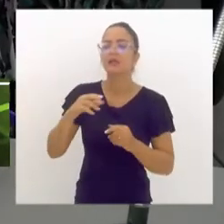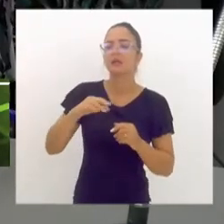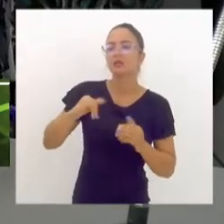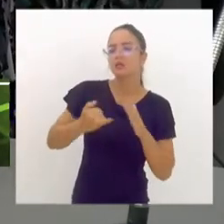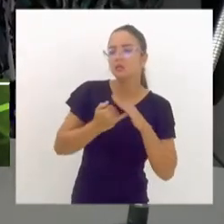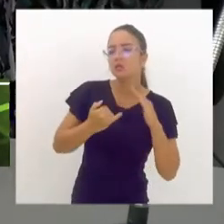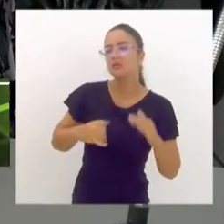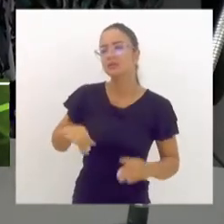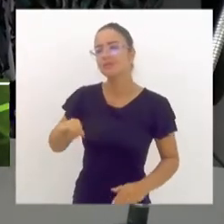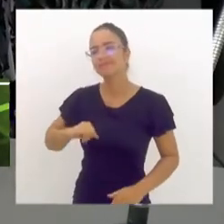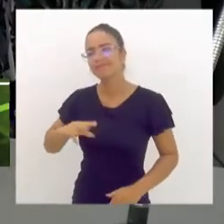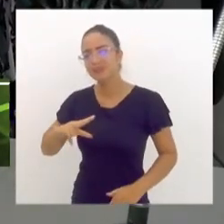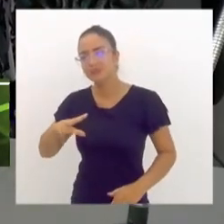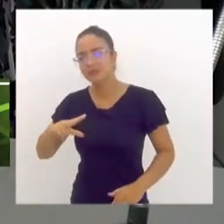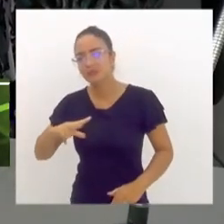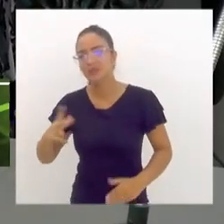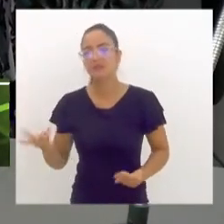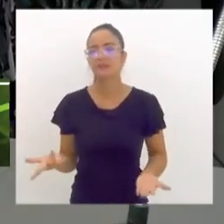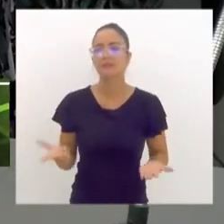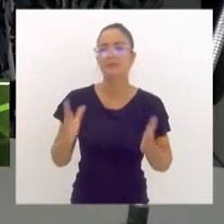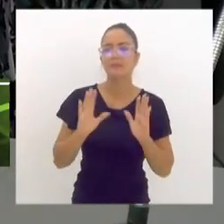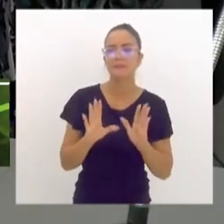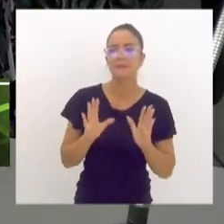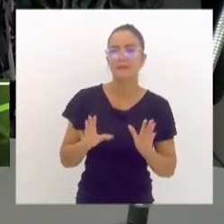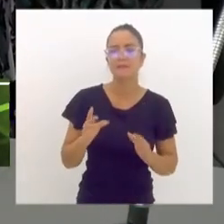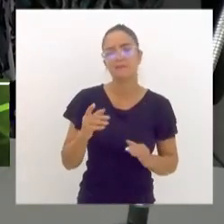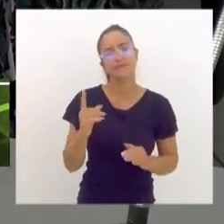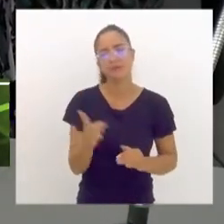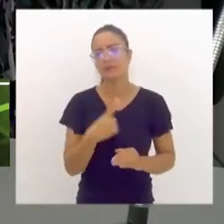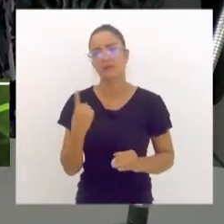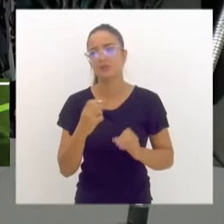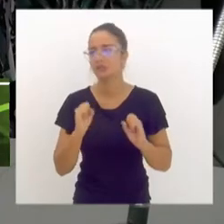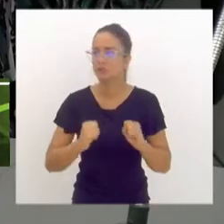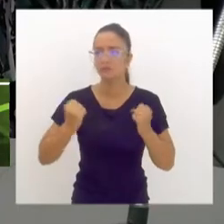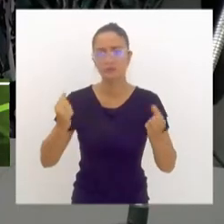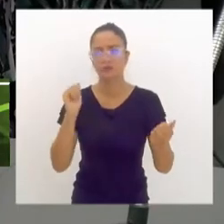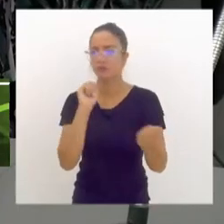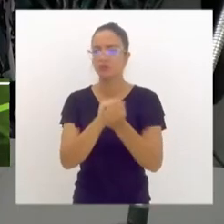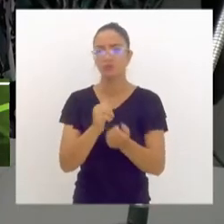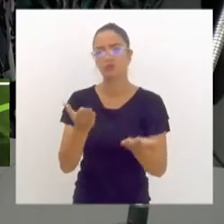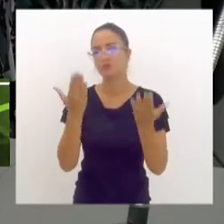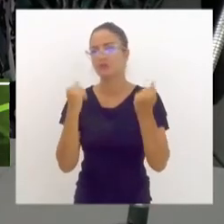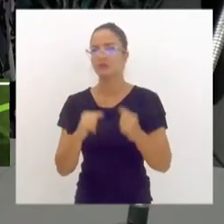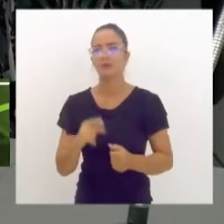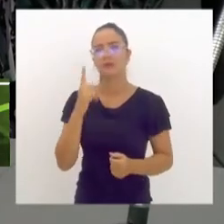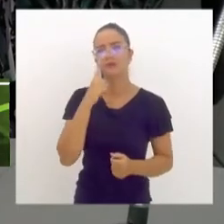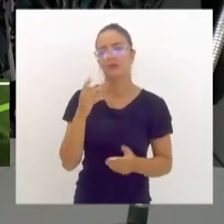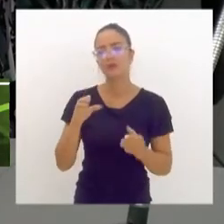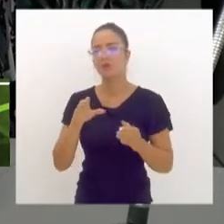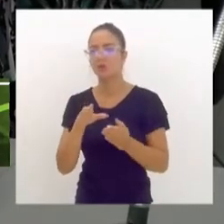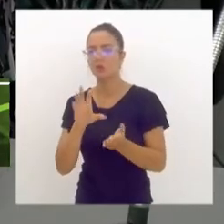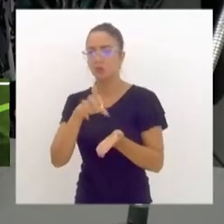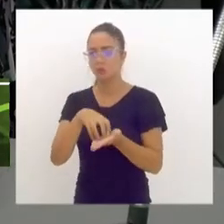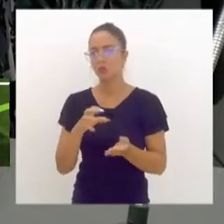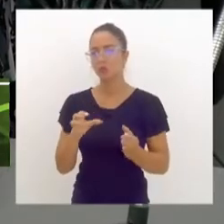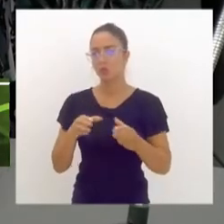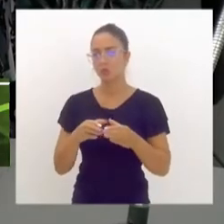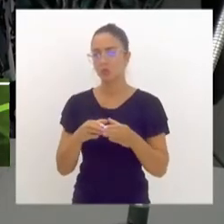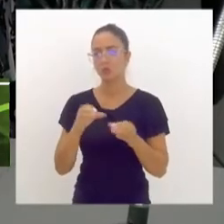gente lamenta muito, mas vamos somar esforços aí para fazer com que o Conselho de Educação seja, de fato, esse